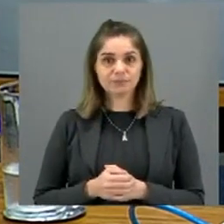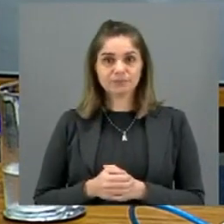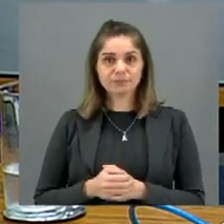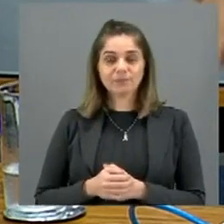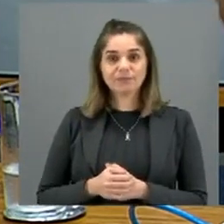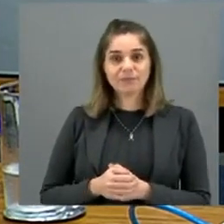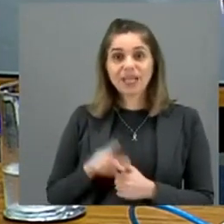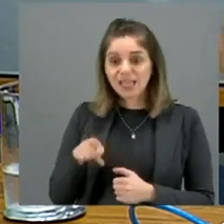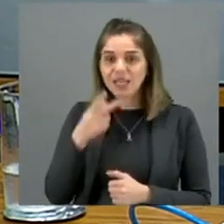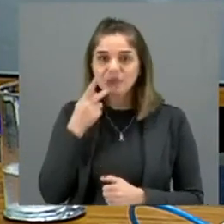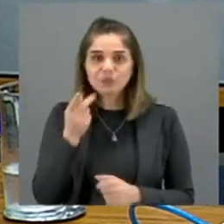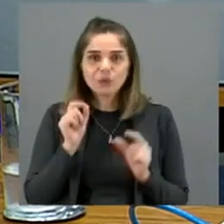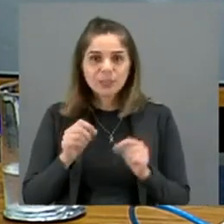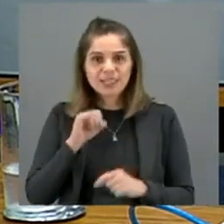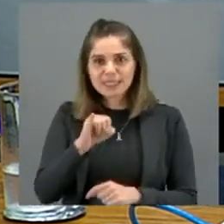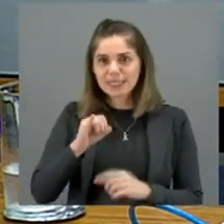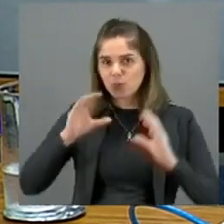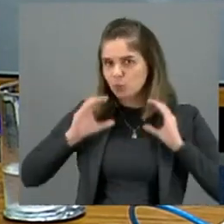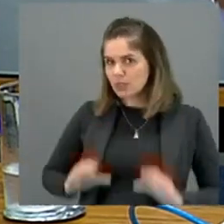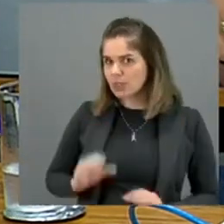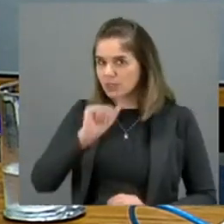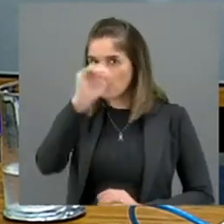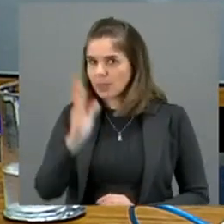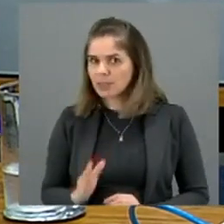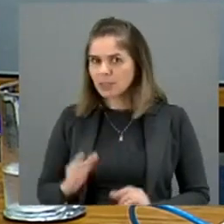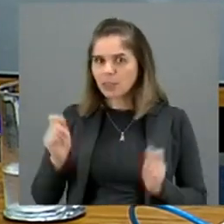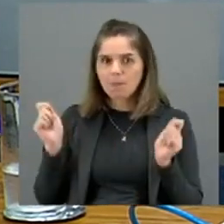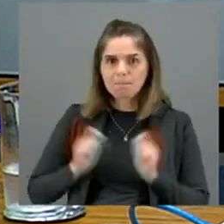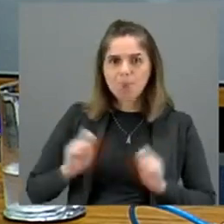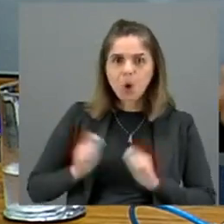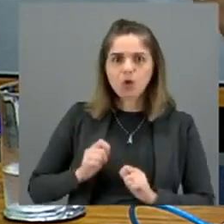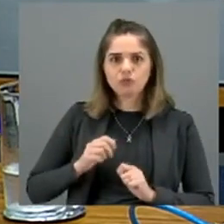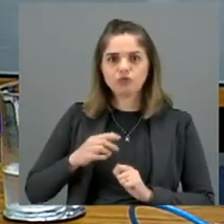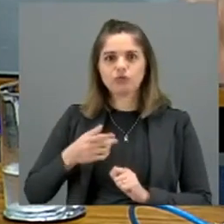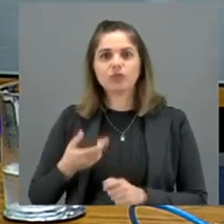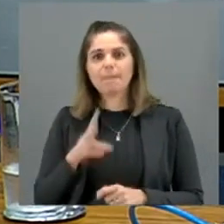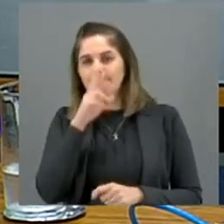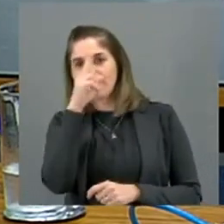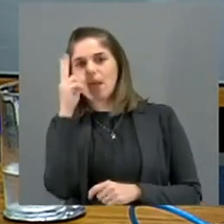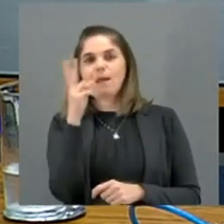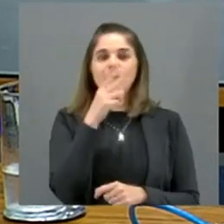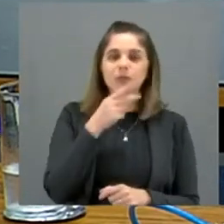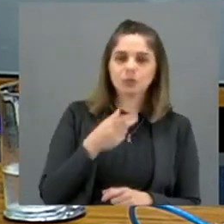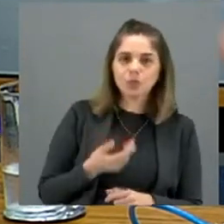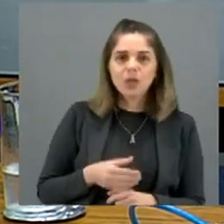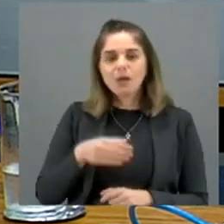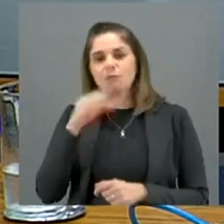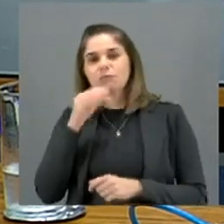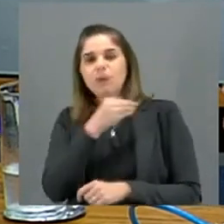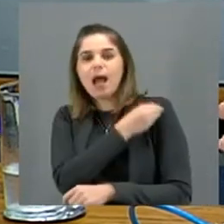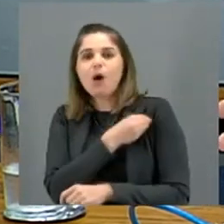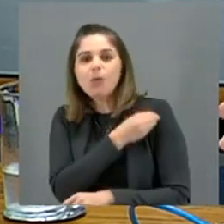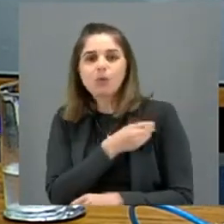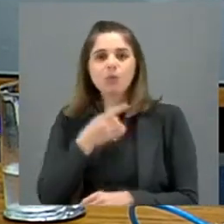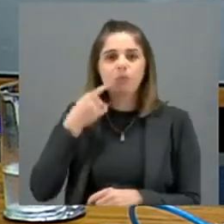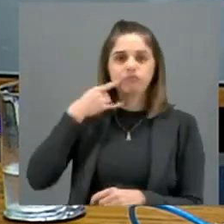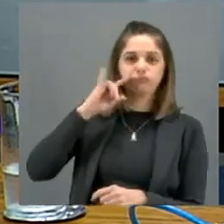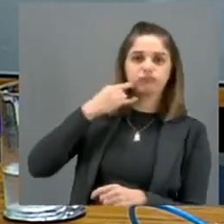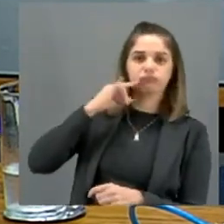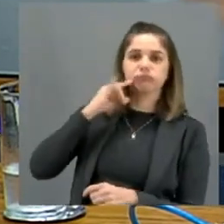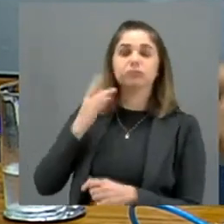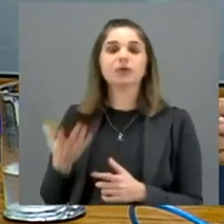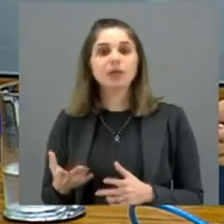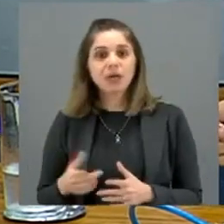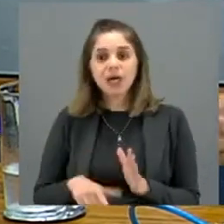se o cidadão brasileiro pode tomar um porre antes de dormir, ao chegar do trabalho, depois